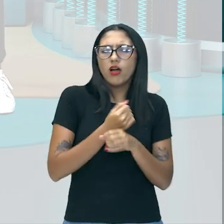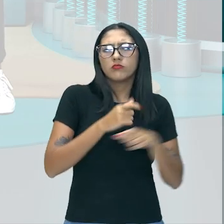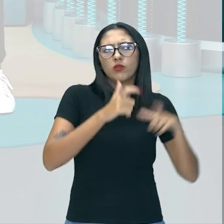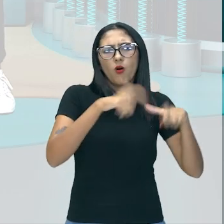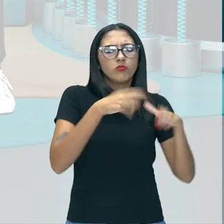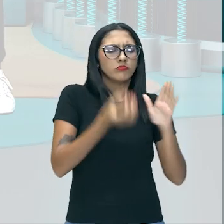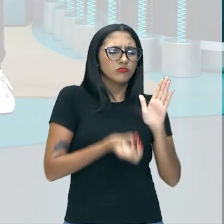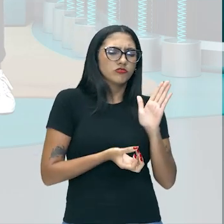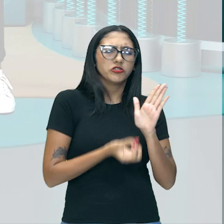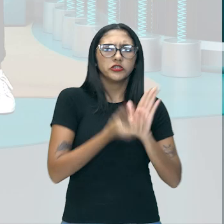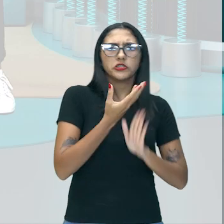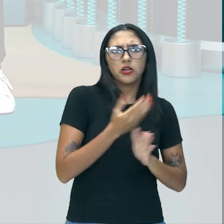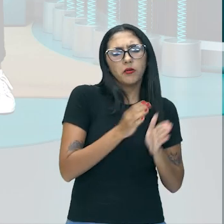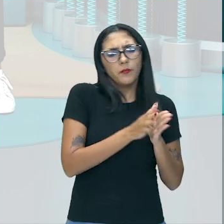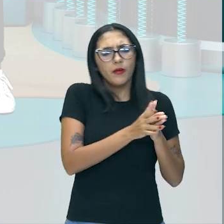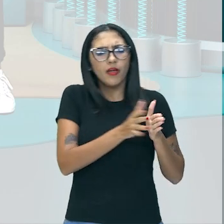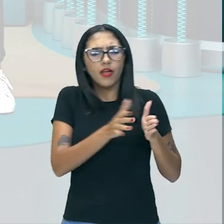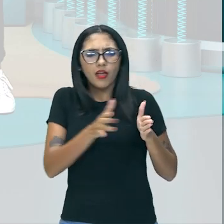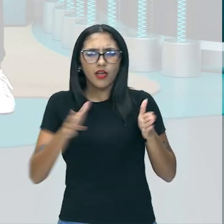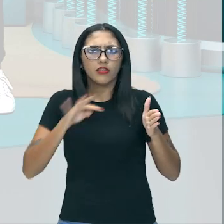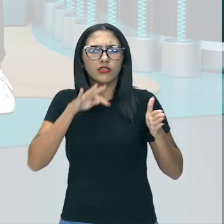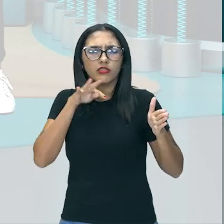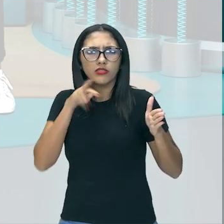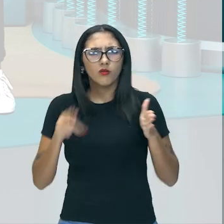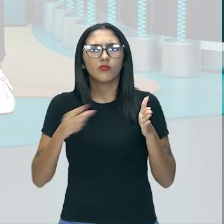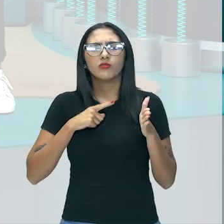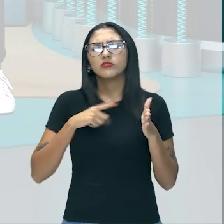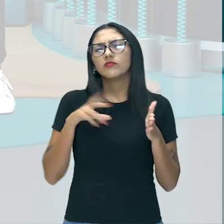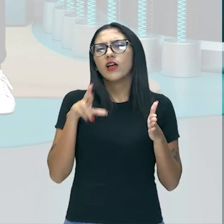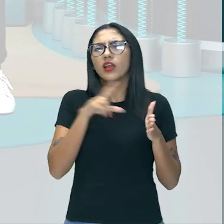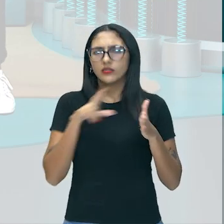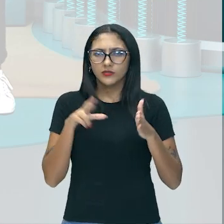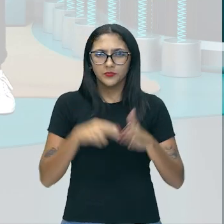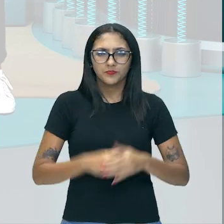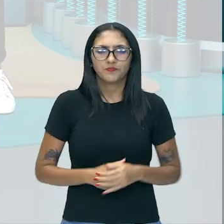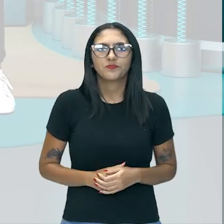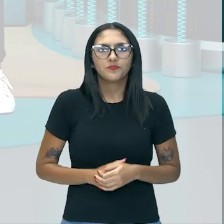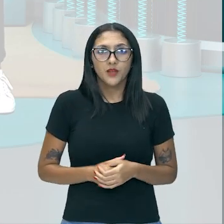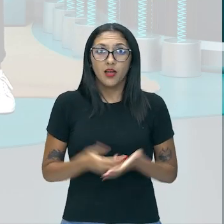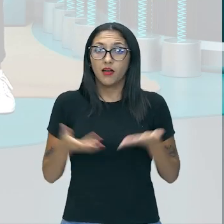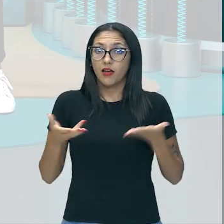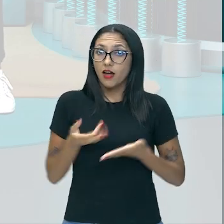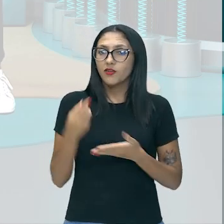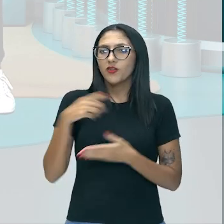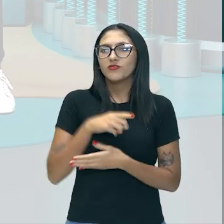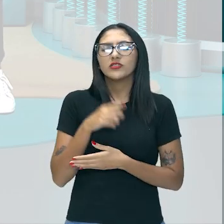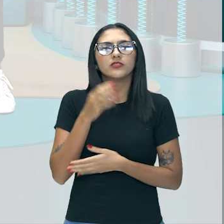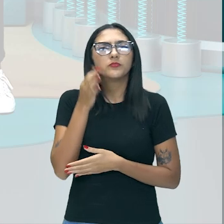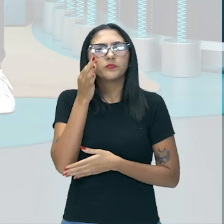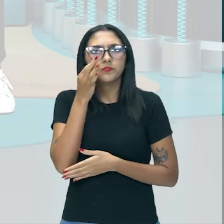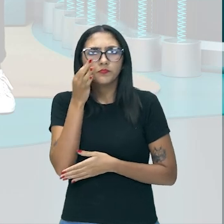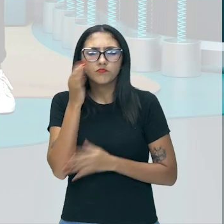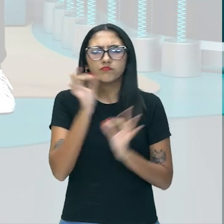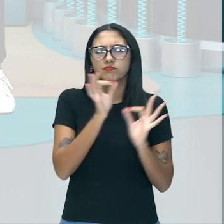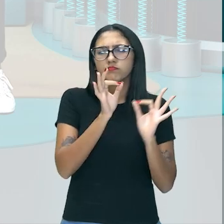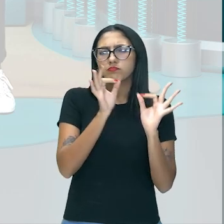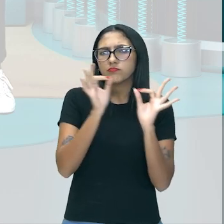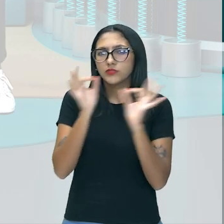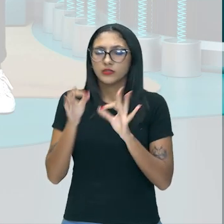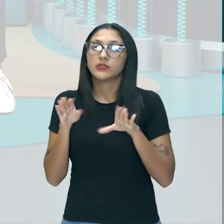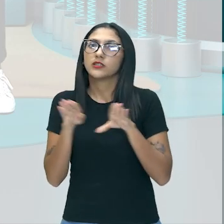que se sucederam para a criação desse esporte, e agora nós vamos ver aqui um pouco mais sobre a